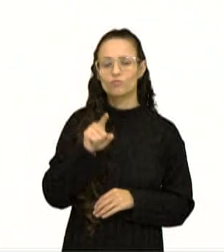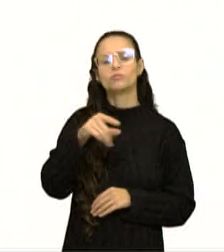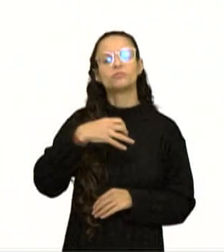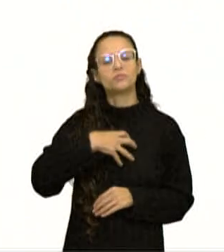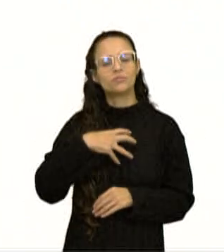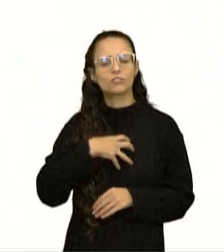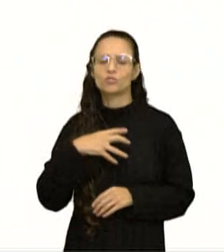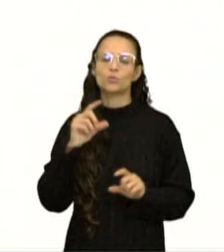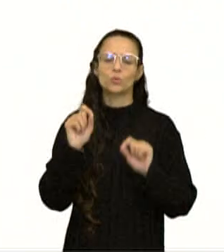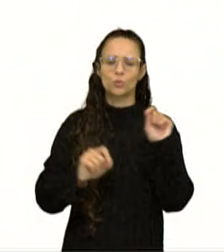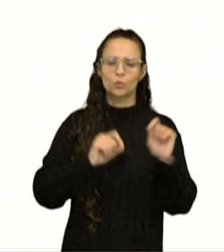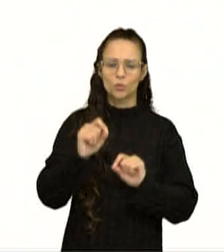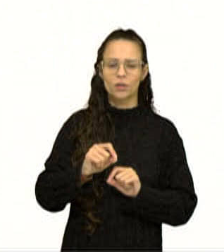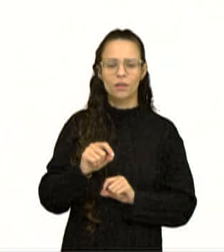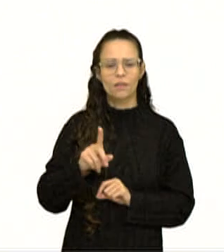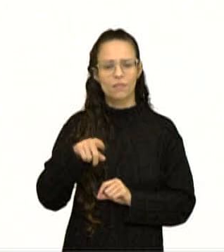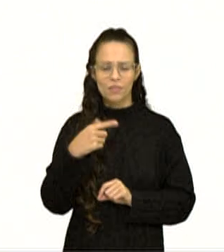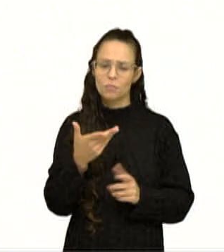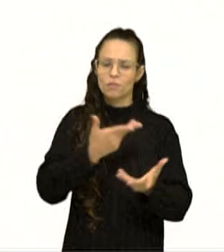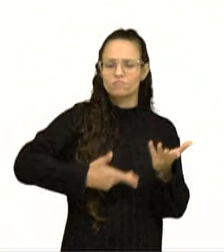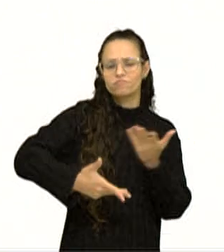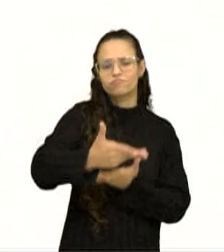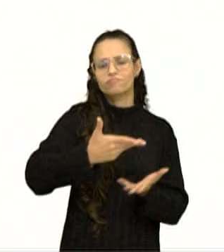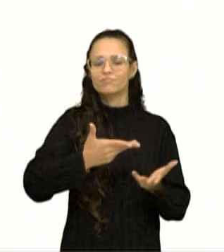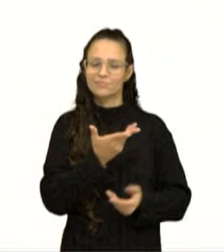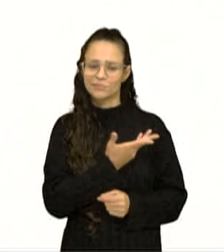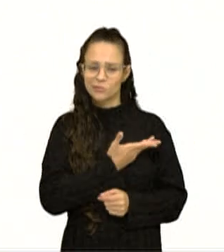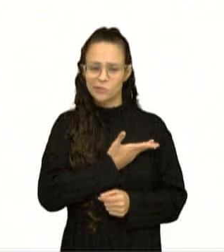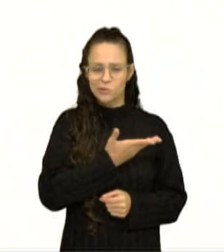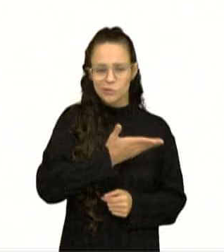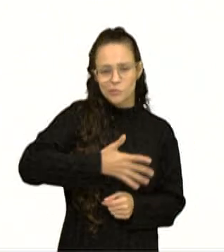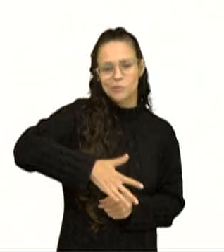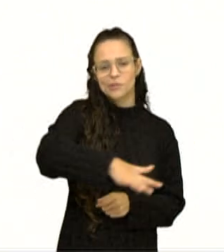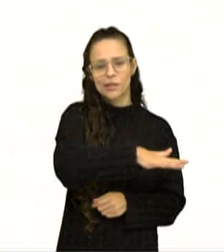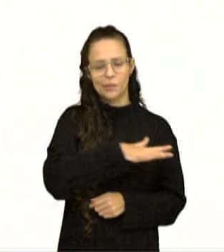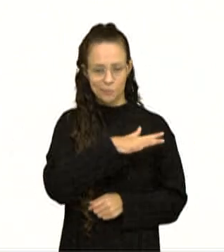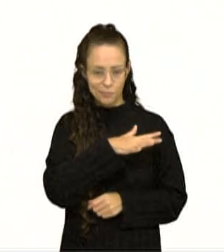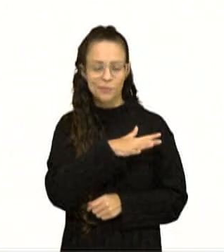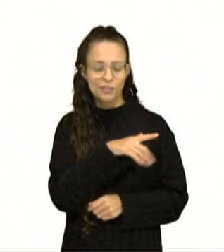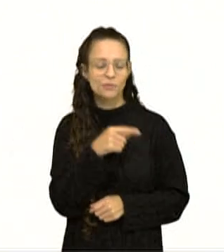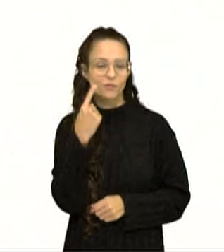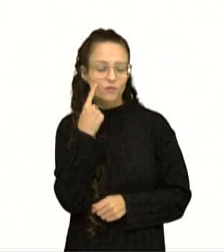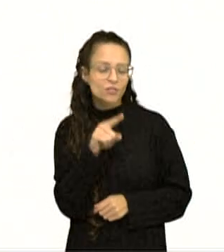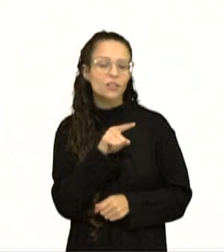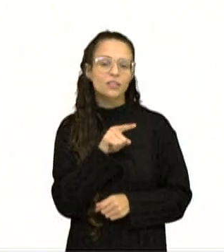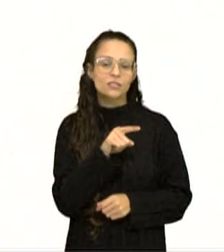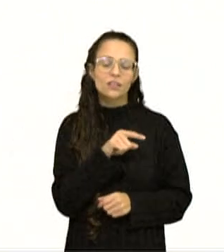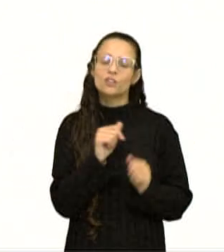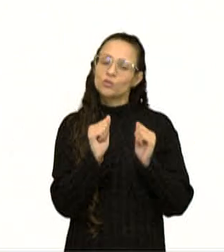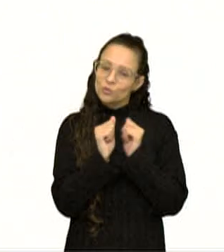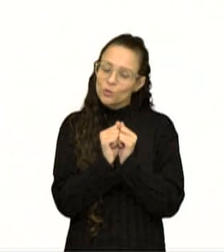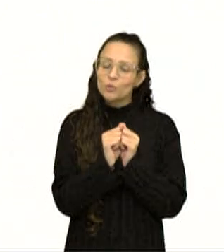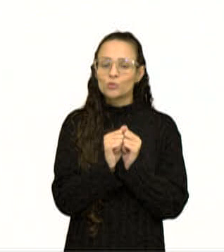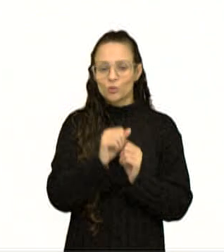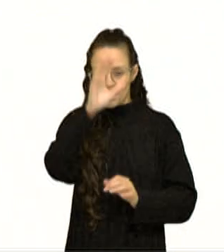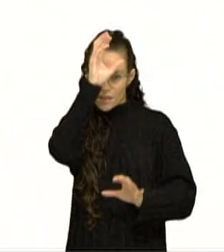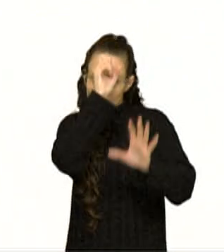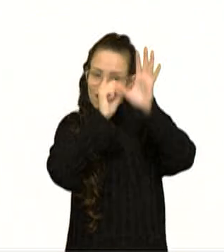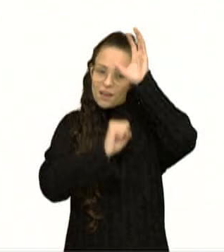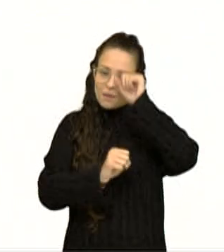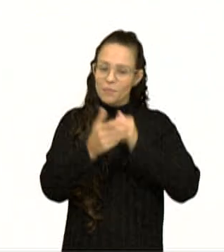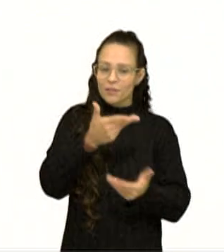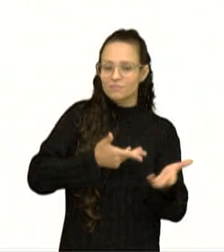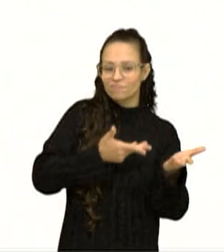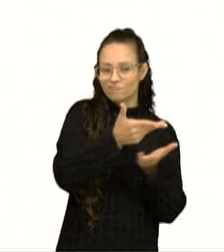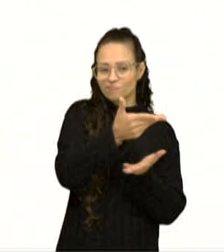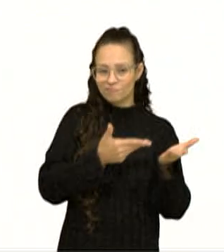sentiu, né? E depois socializa, compartilhem lá entre a turma de vocês, para que vocês possam estar aprendendo uns